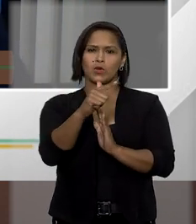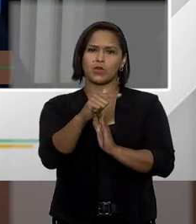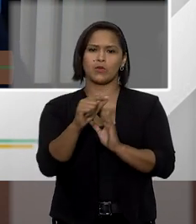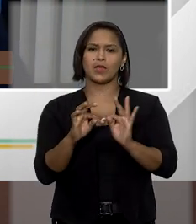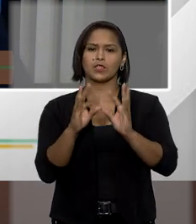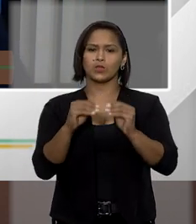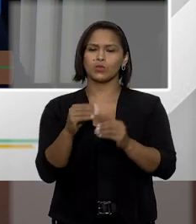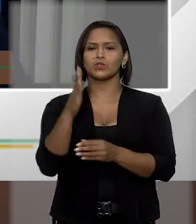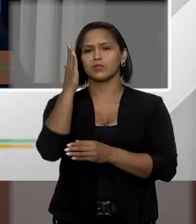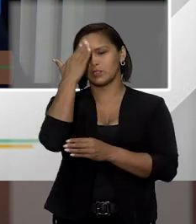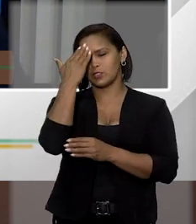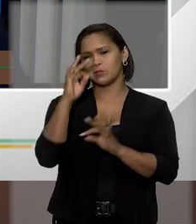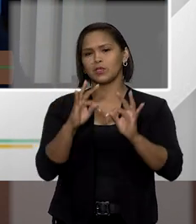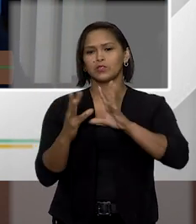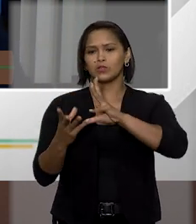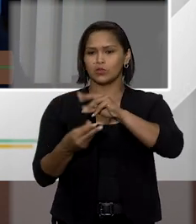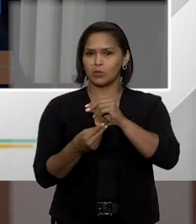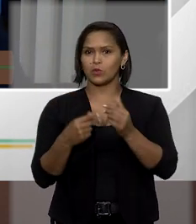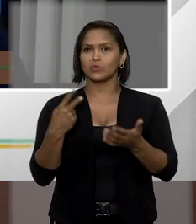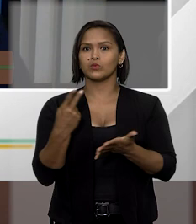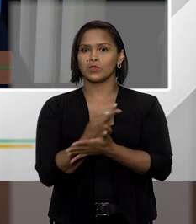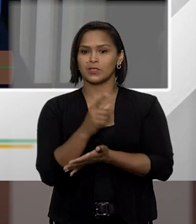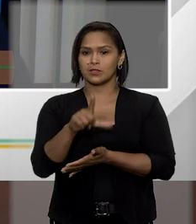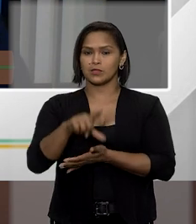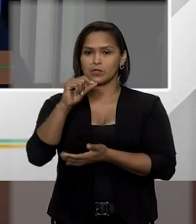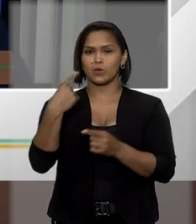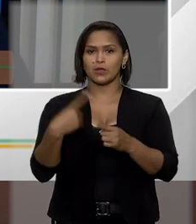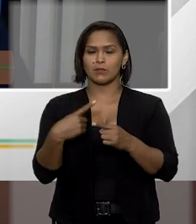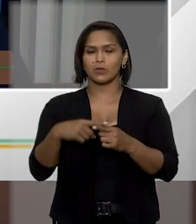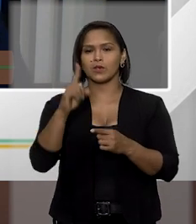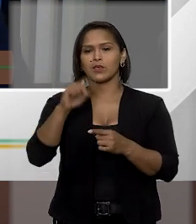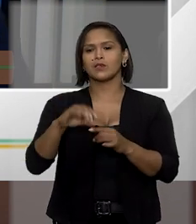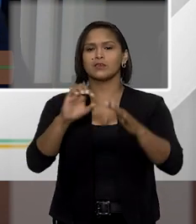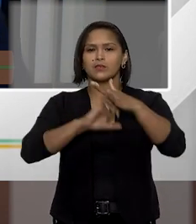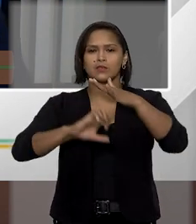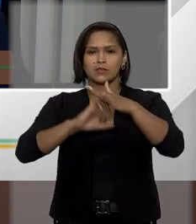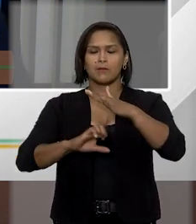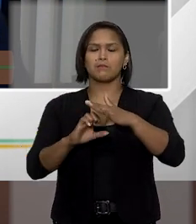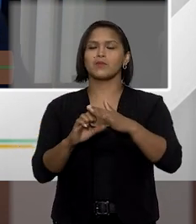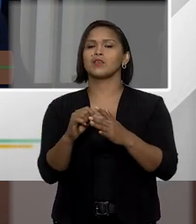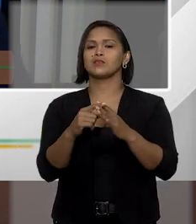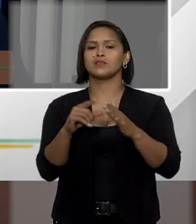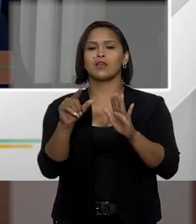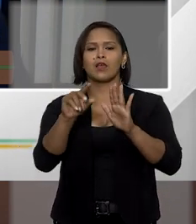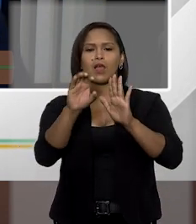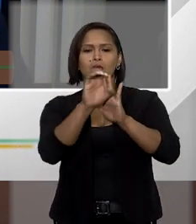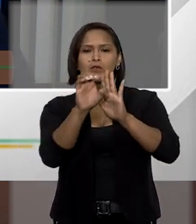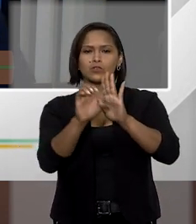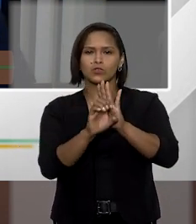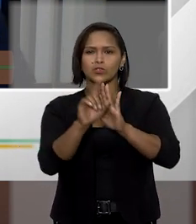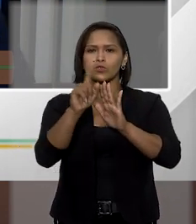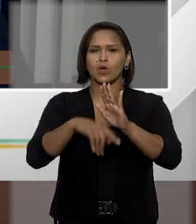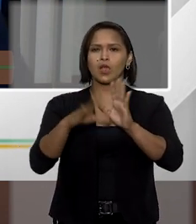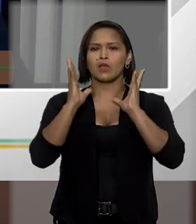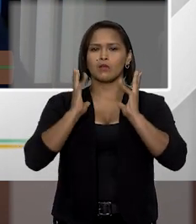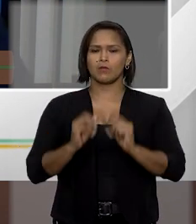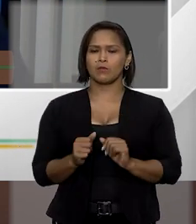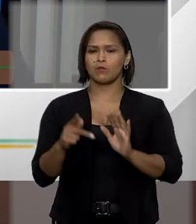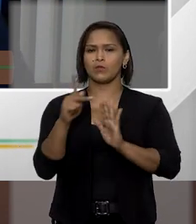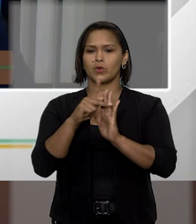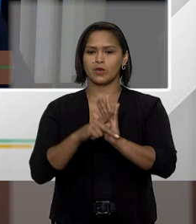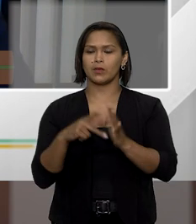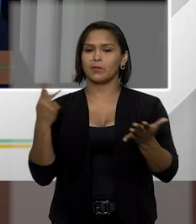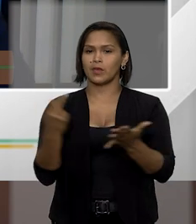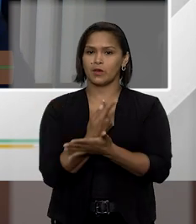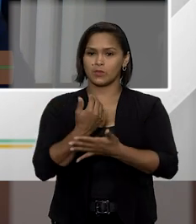e aí faz todo o sentido do mundo essa facultatividade, é o fato de que se a empresa não institui programas de integridade e há uma ocorrência